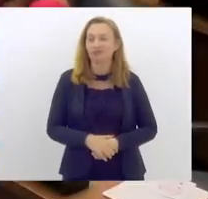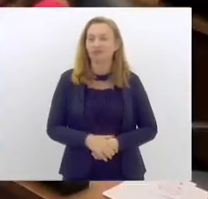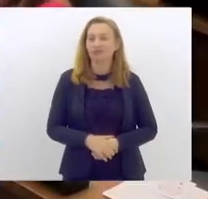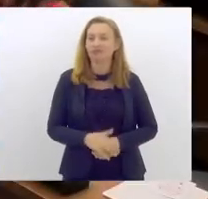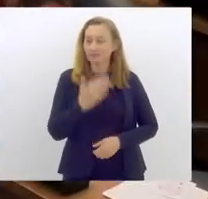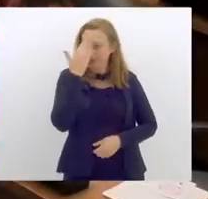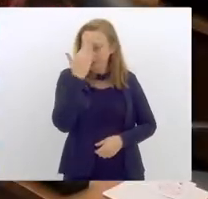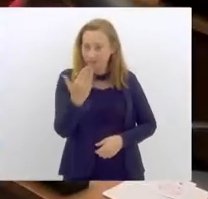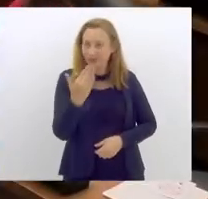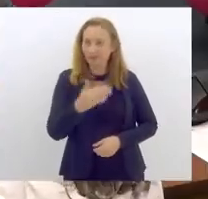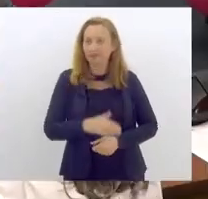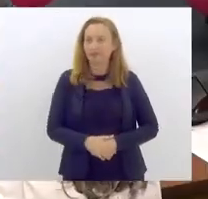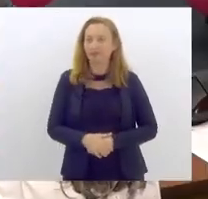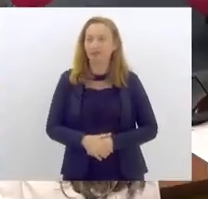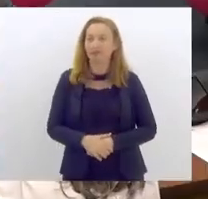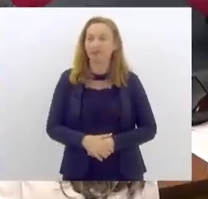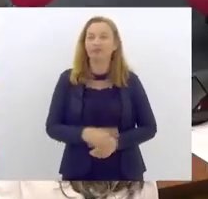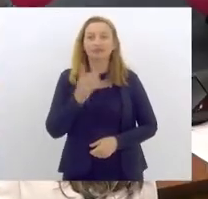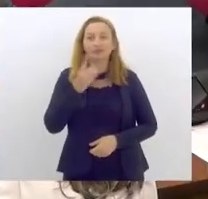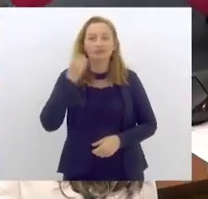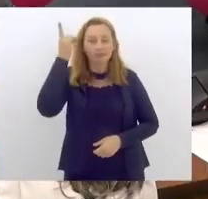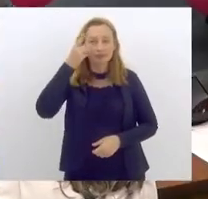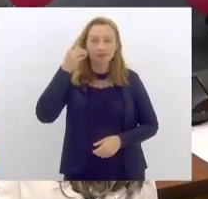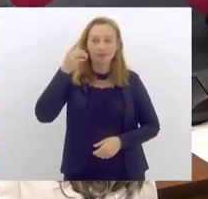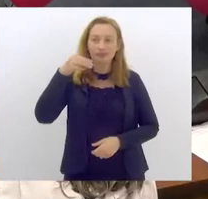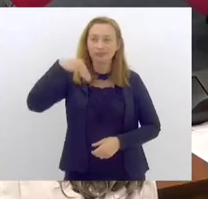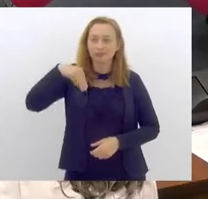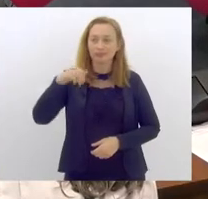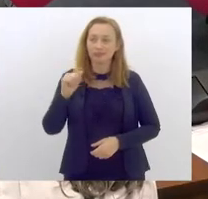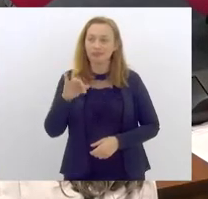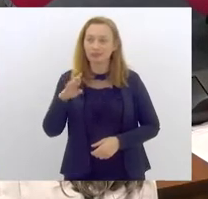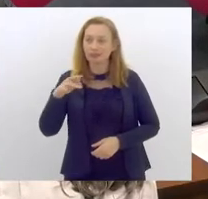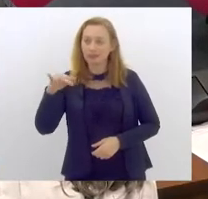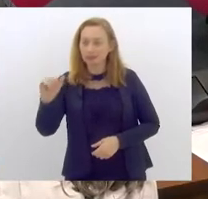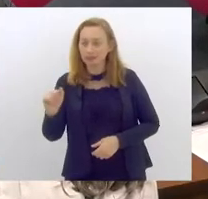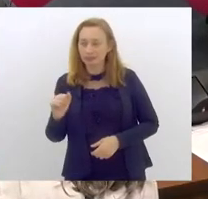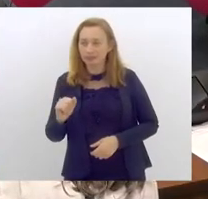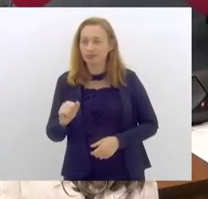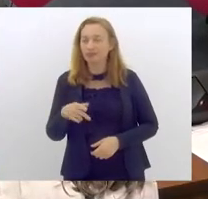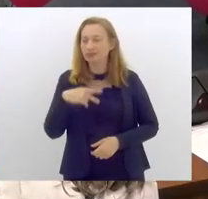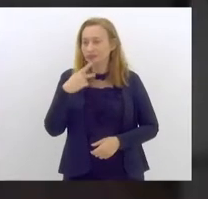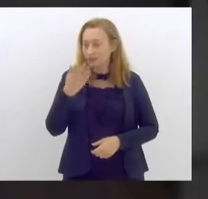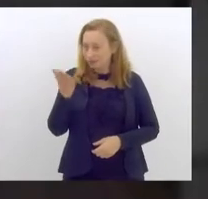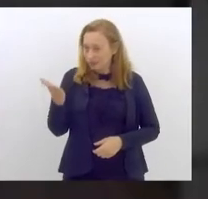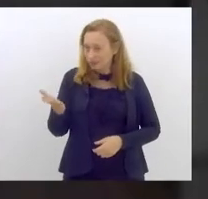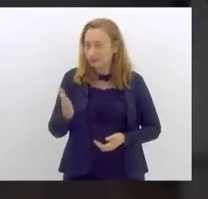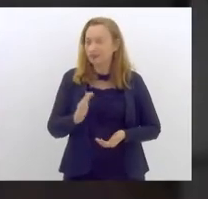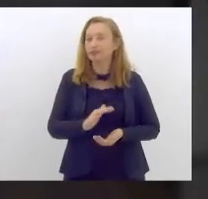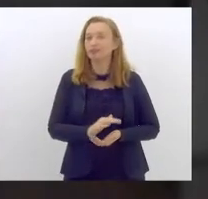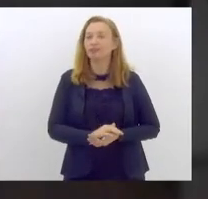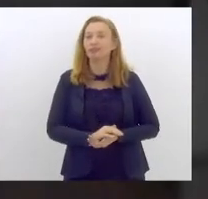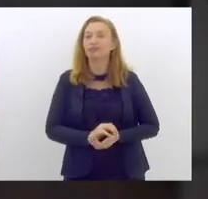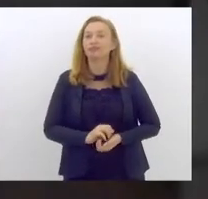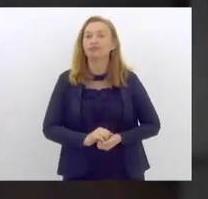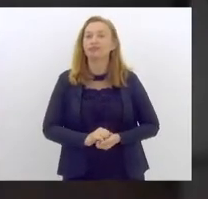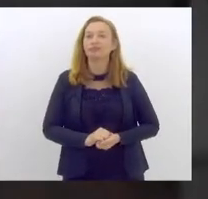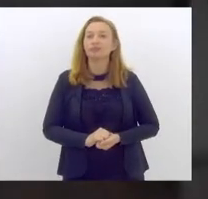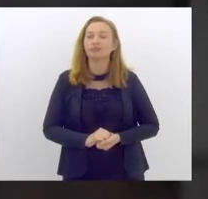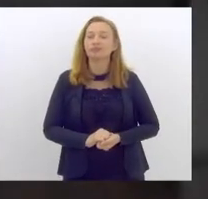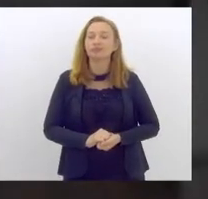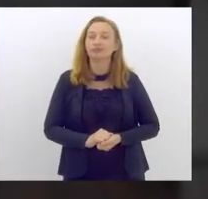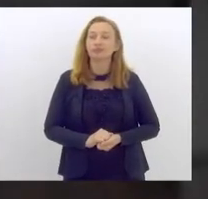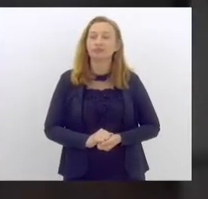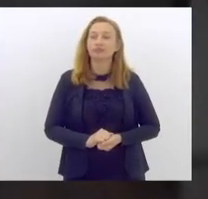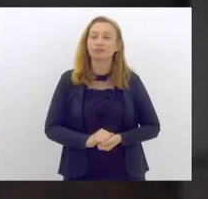Muito obrigado deputada Marina pelas suas palavras é